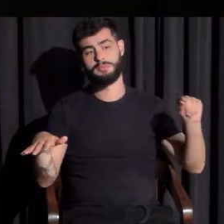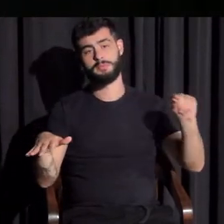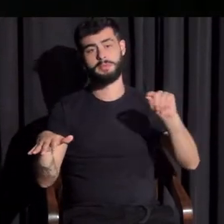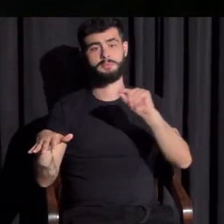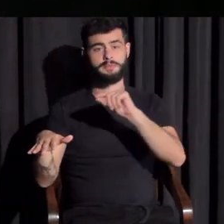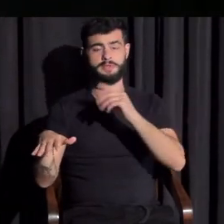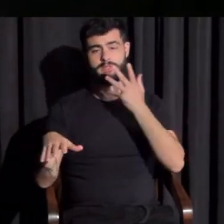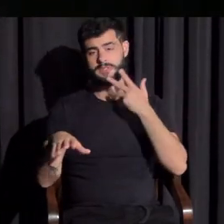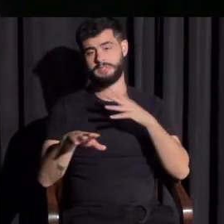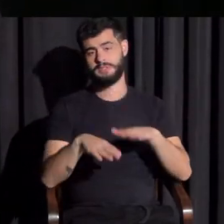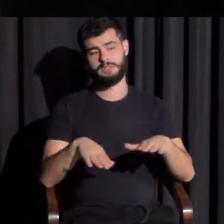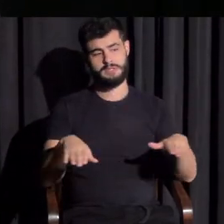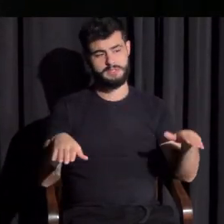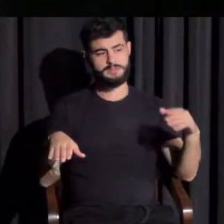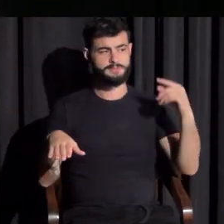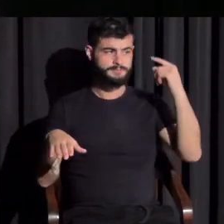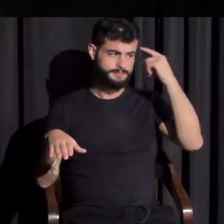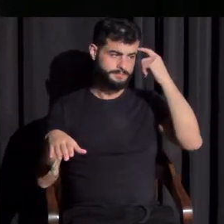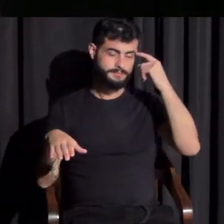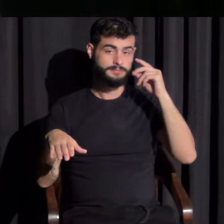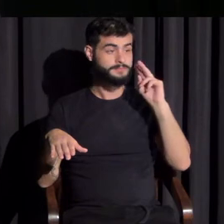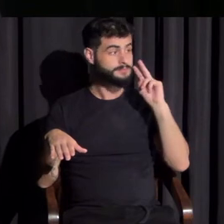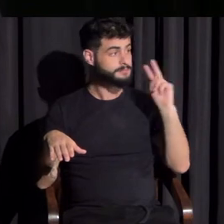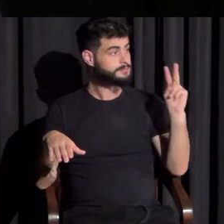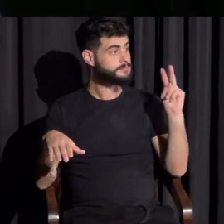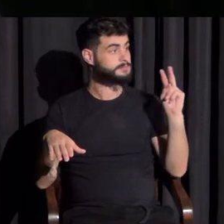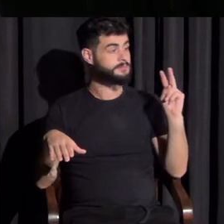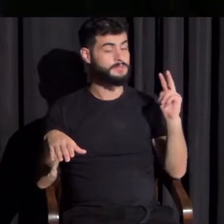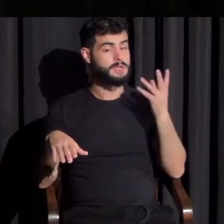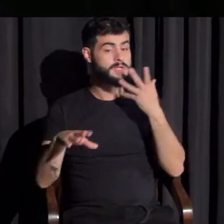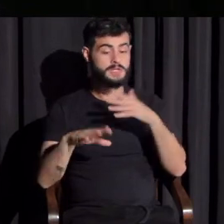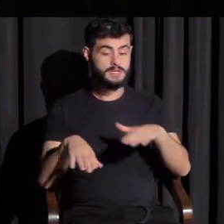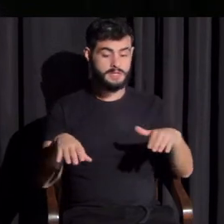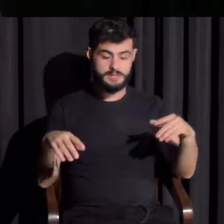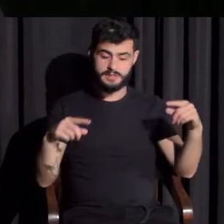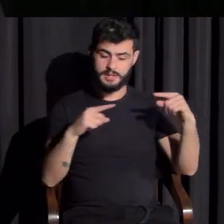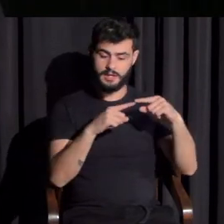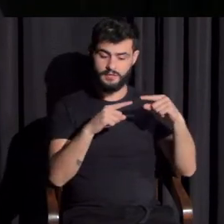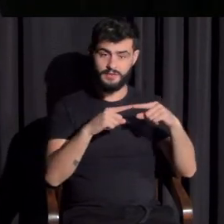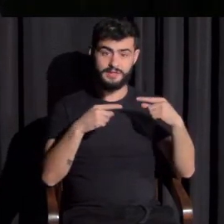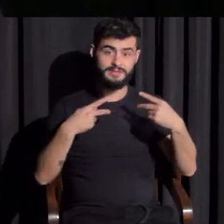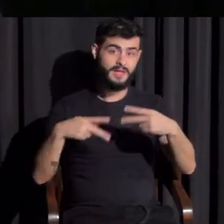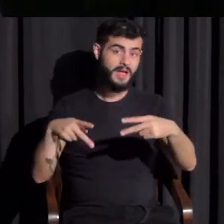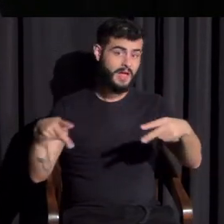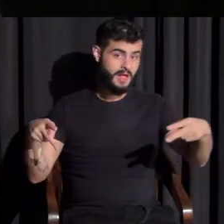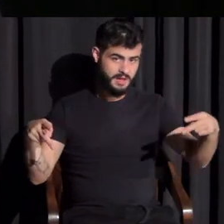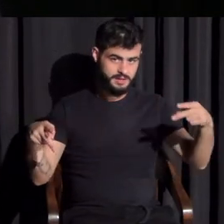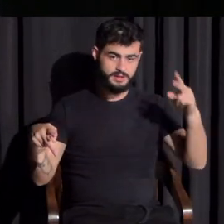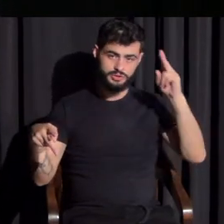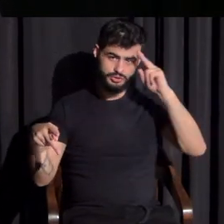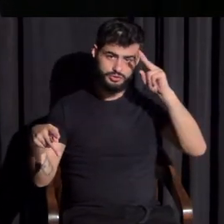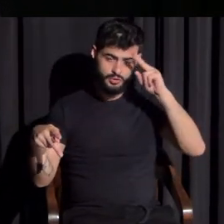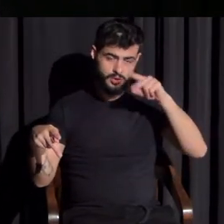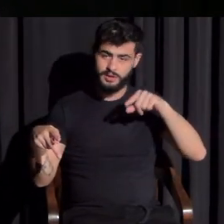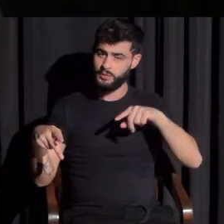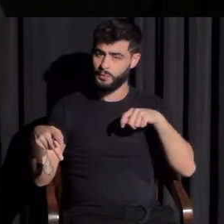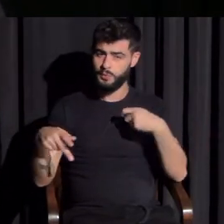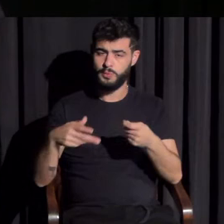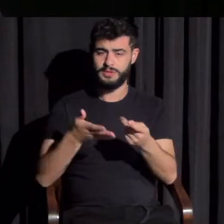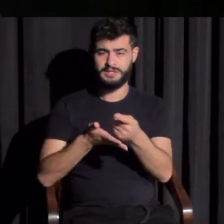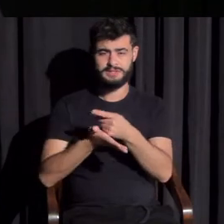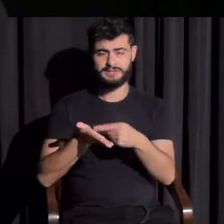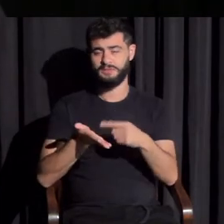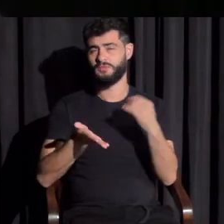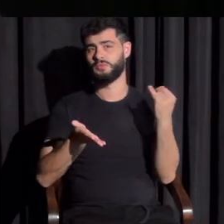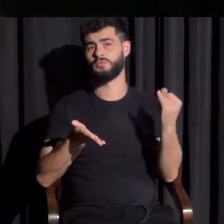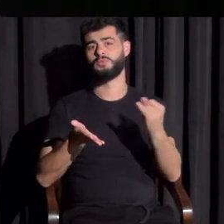voltadas à infância, seus desenhos são fundamentais. São fontes históricas. E aqui eu sou